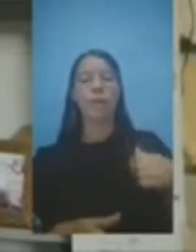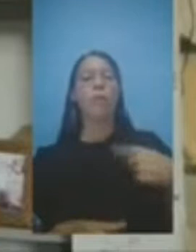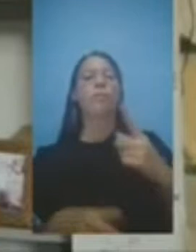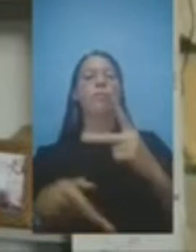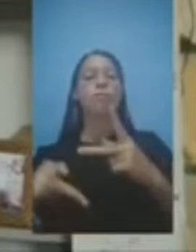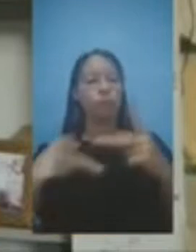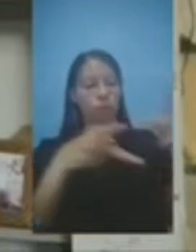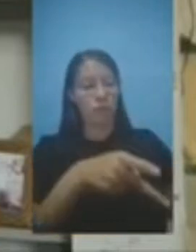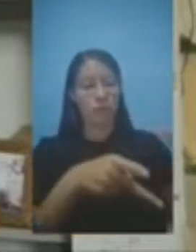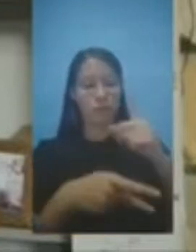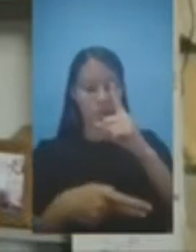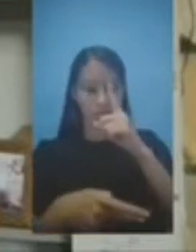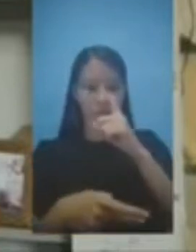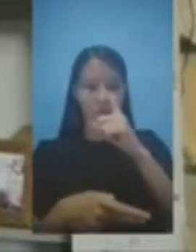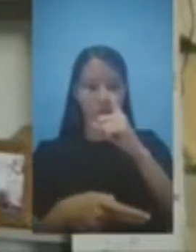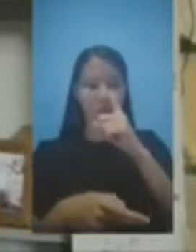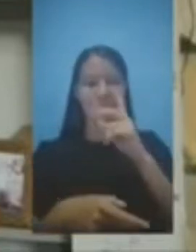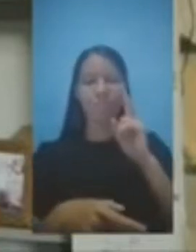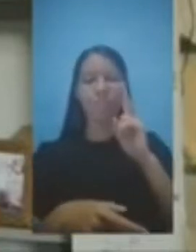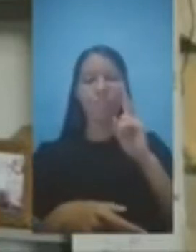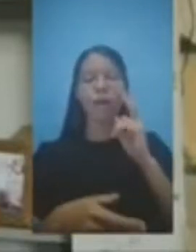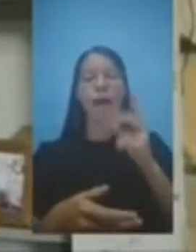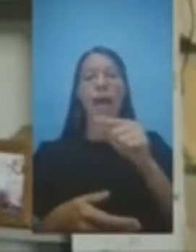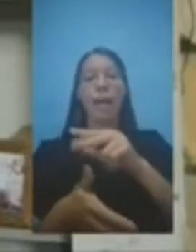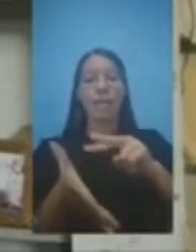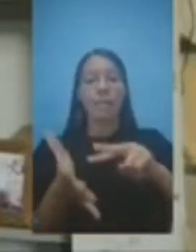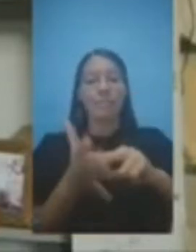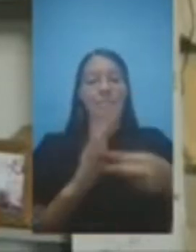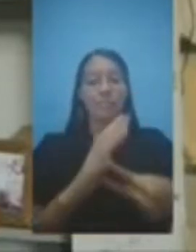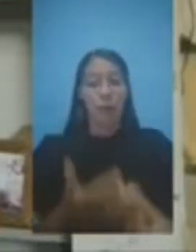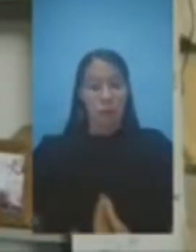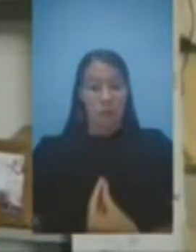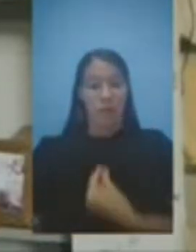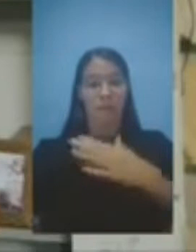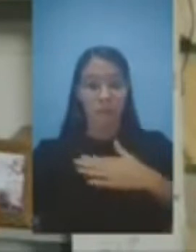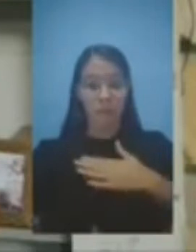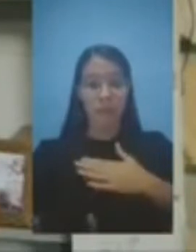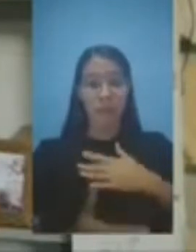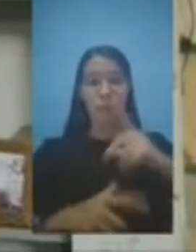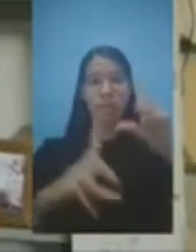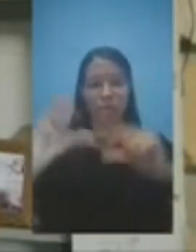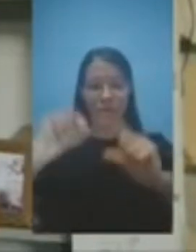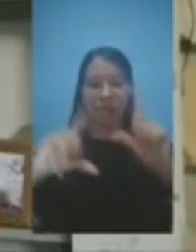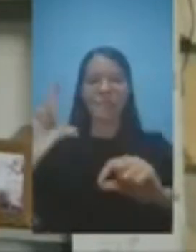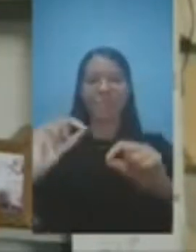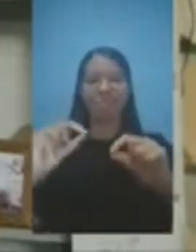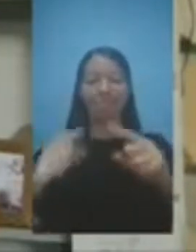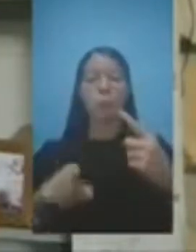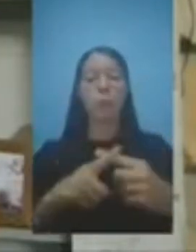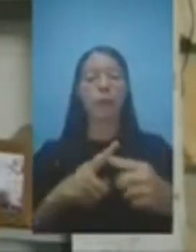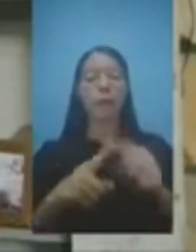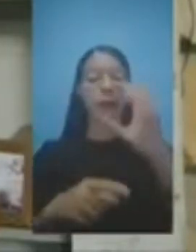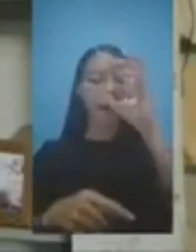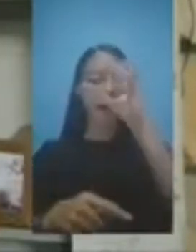maternidade. E aí foi, assim, uma estrela na minha vida. Não é, Juju? Aprendi muito